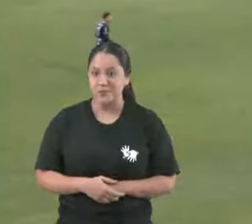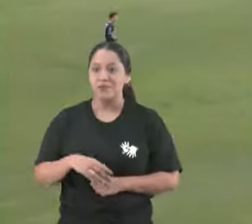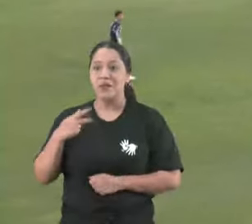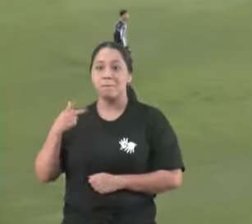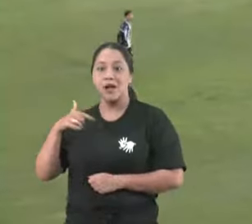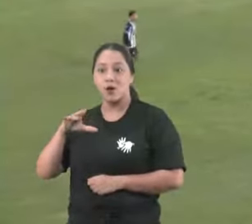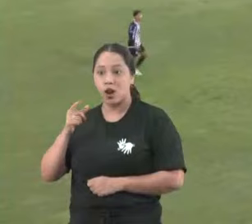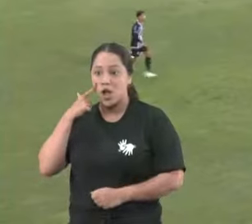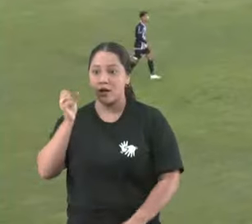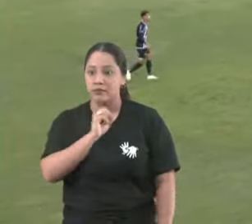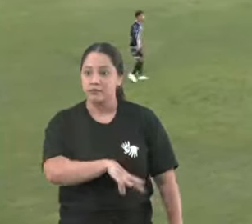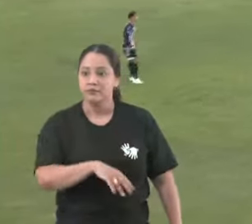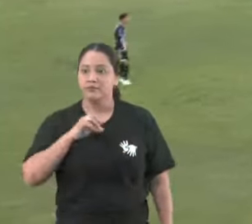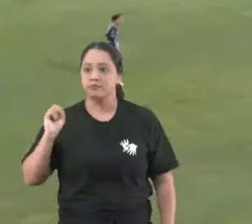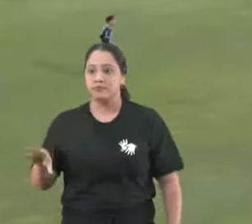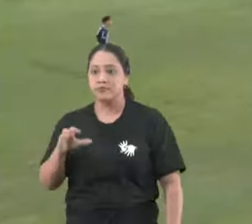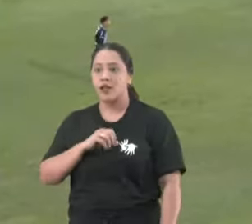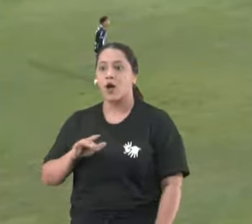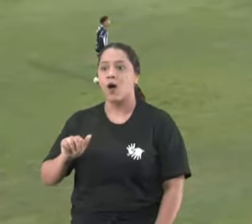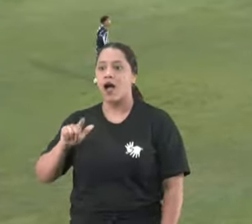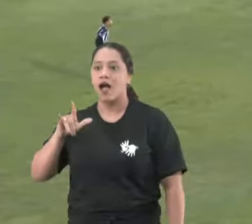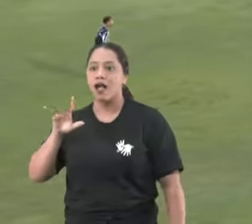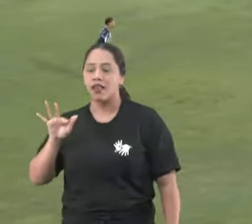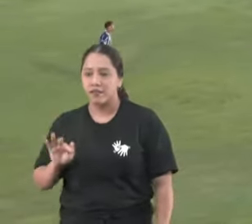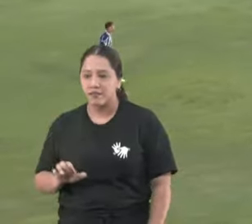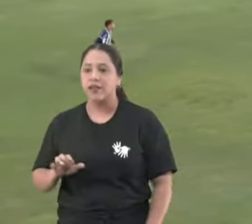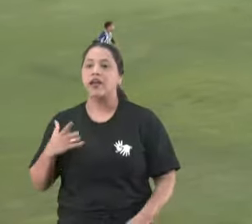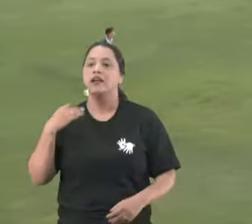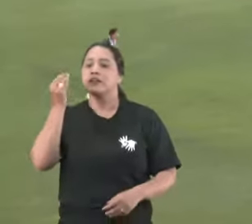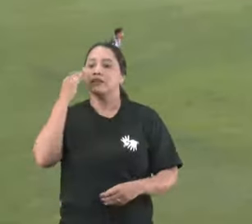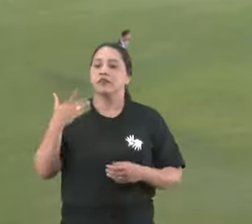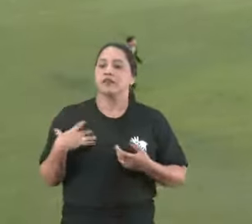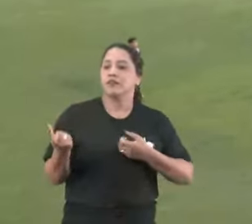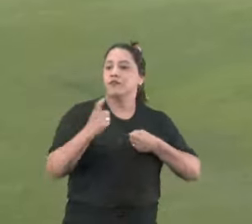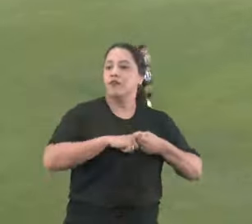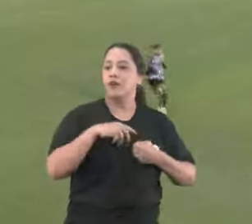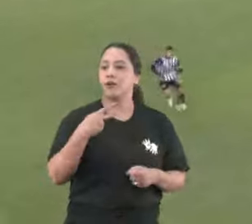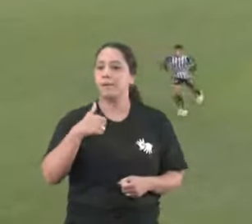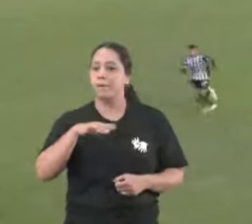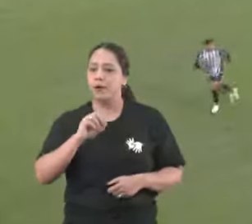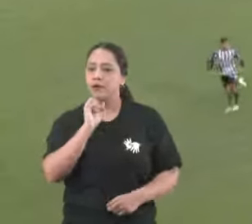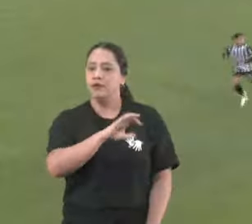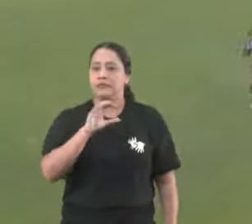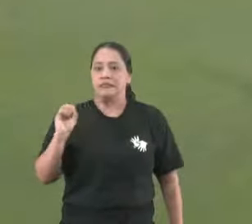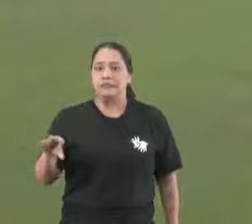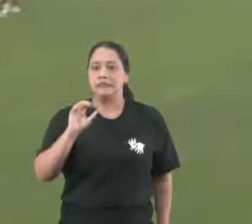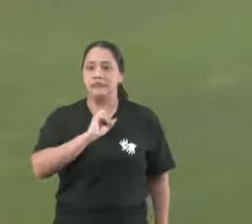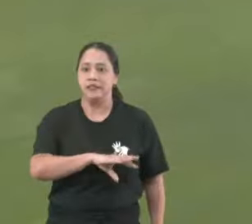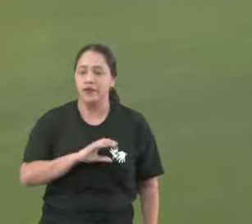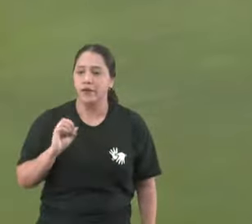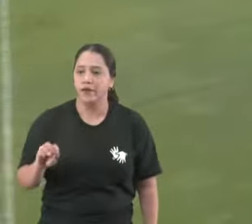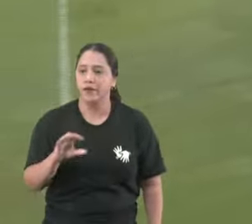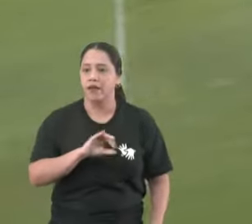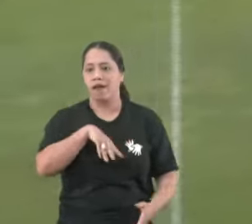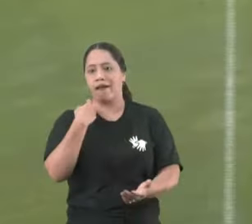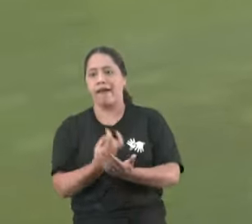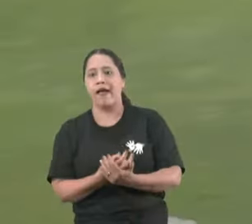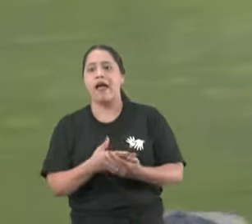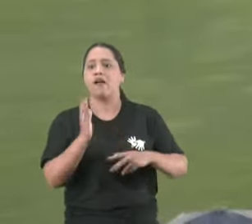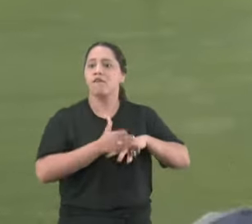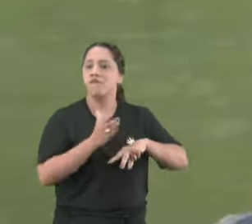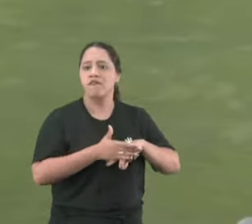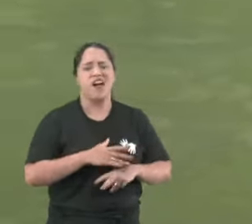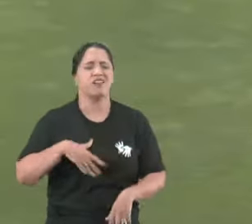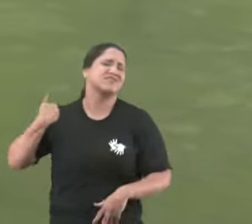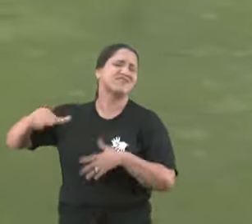Paulinho, deixou com o Aleph, tentativa de devolução do Paulinho, O Paulinho cai, pediu a falta na dividida